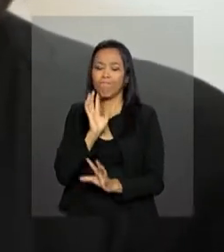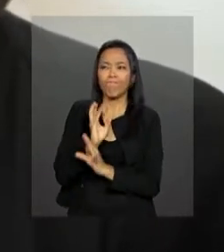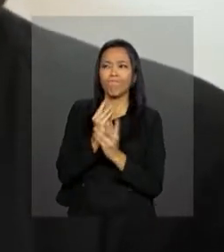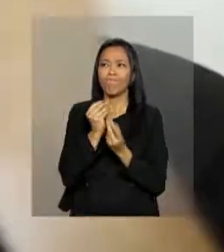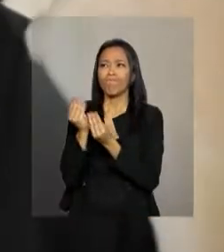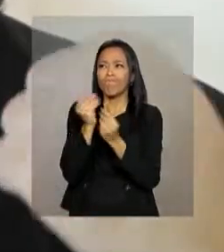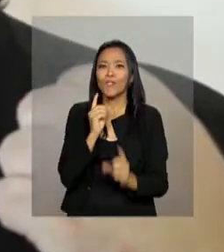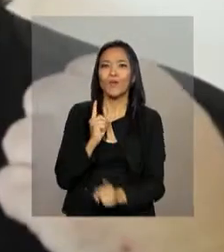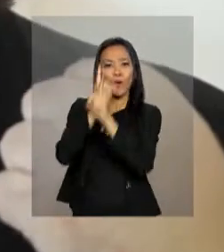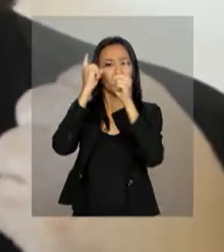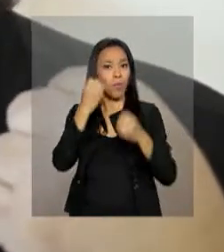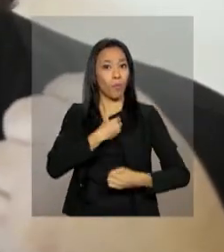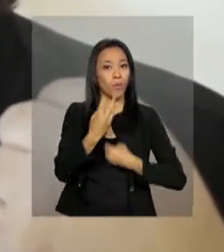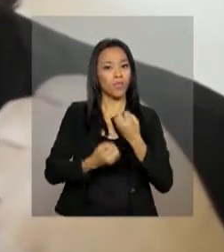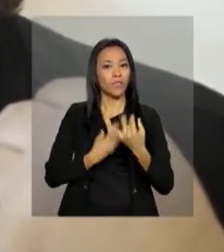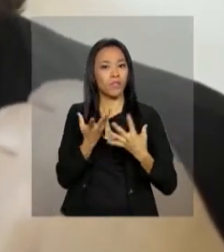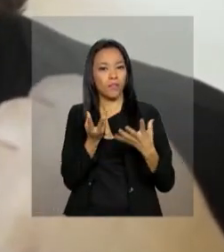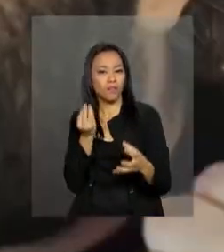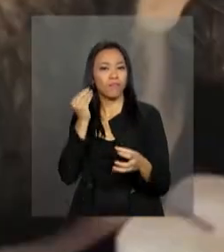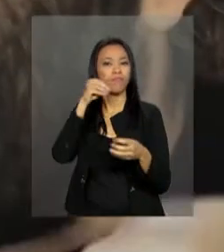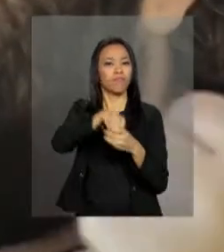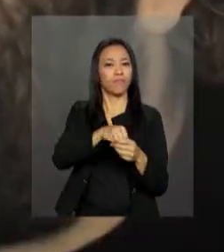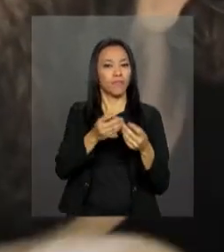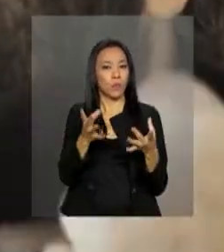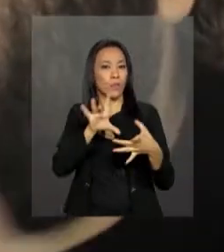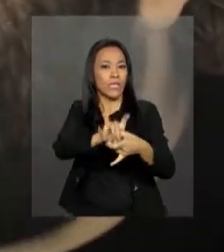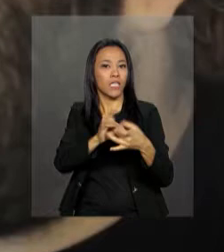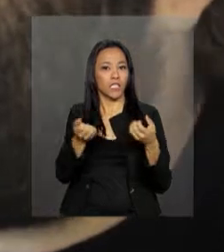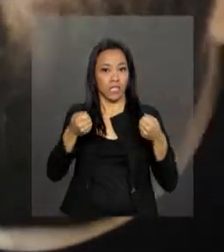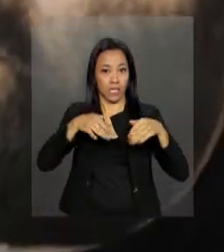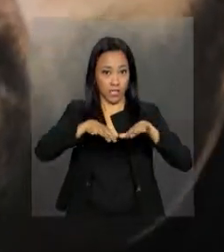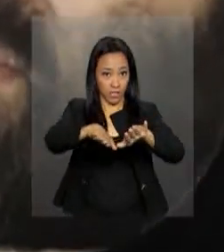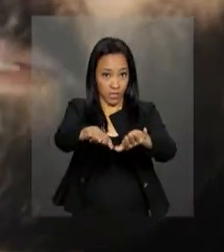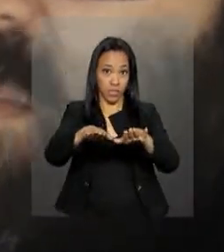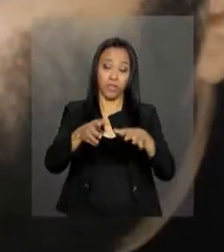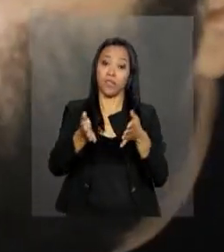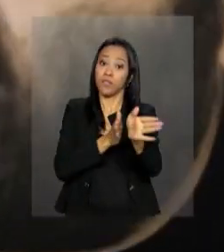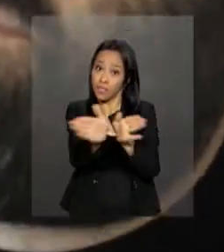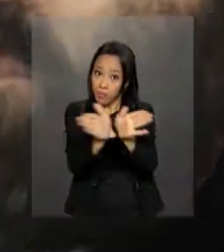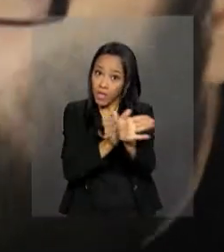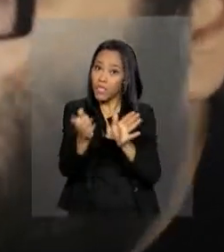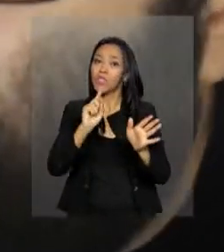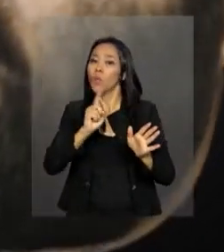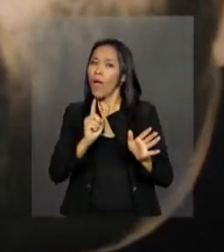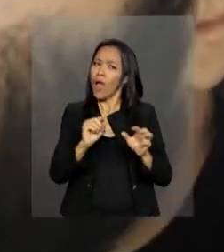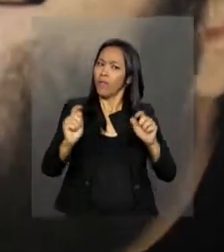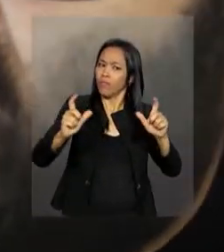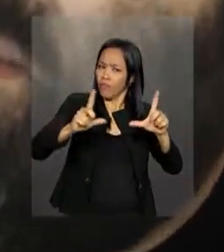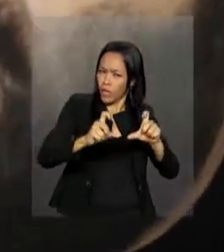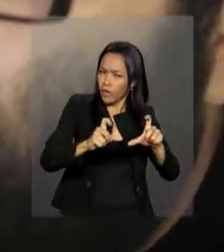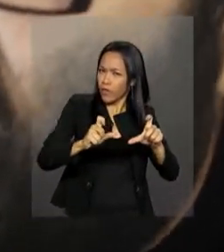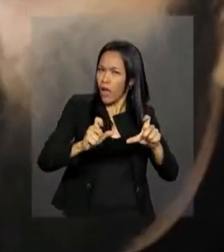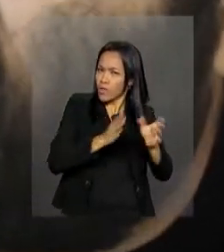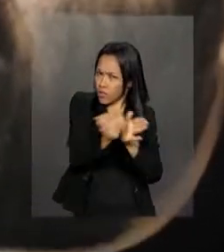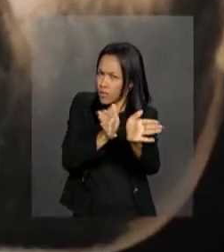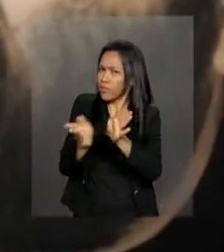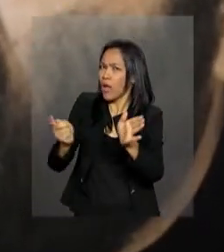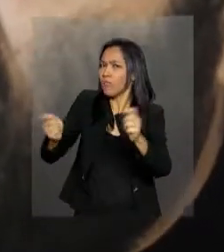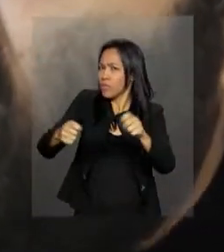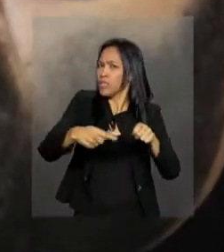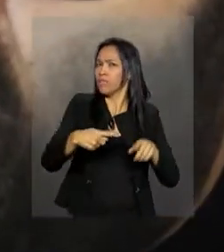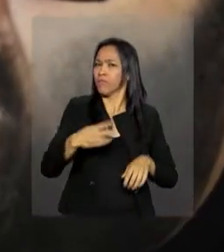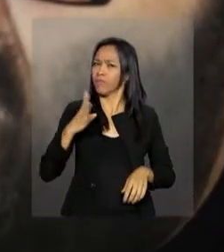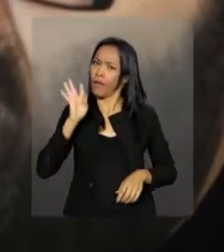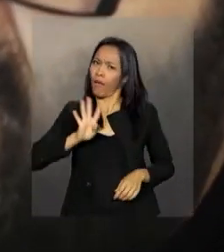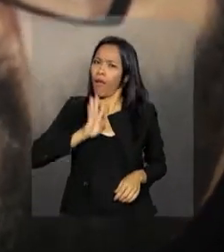no processo de acessibilidade. Não é para fazer fotografias acessíveis. Isso é possível, isso é bacana, isso é importante.